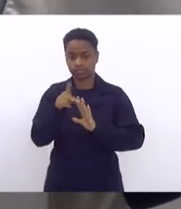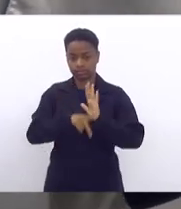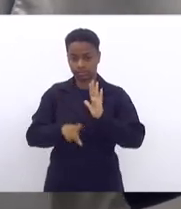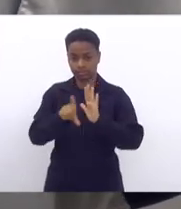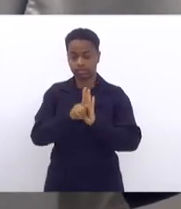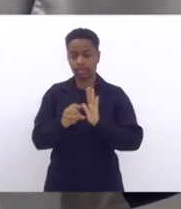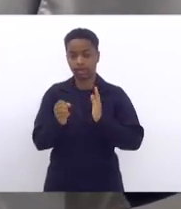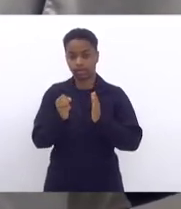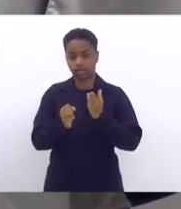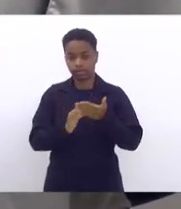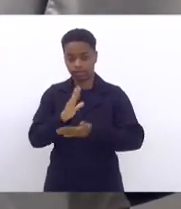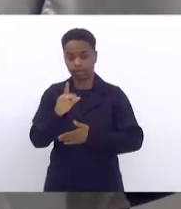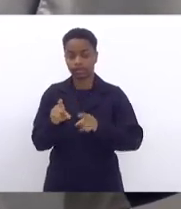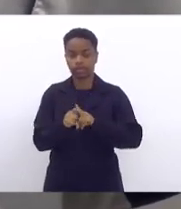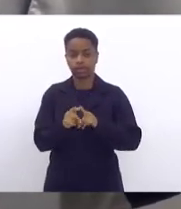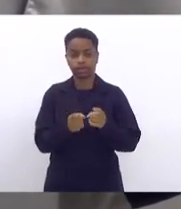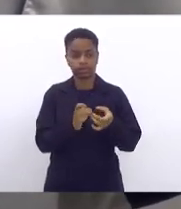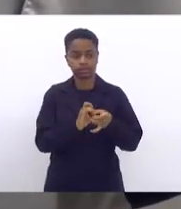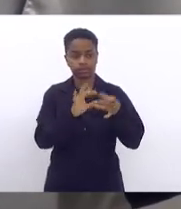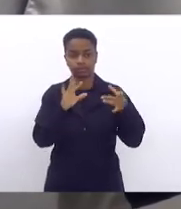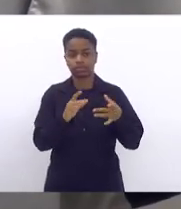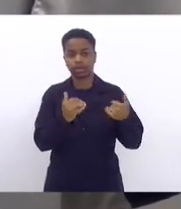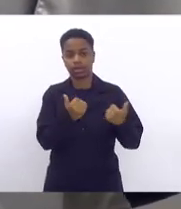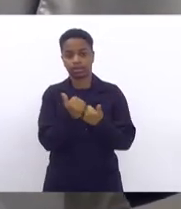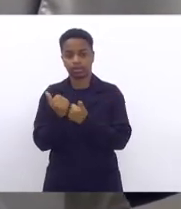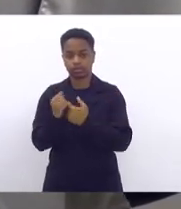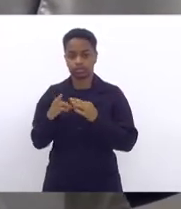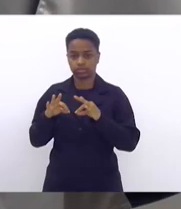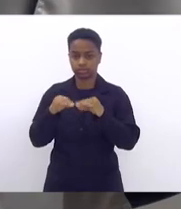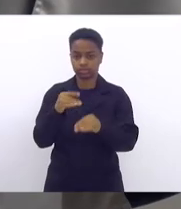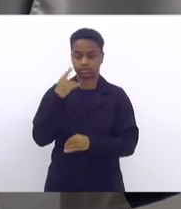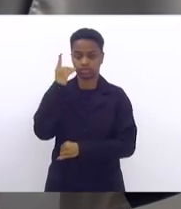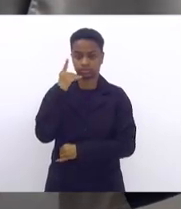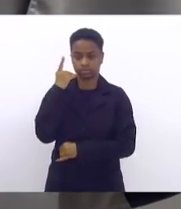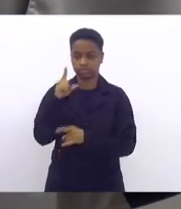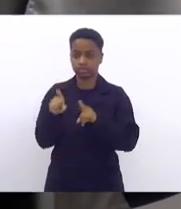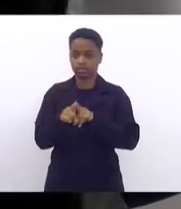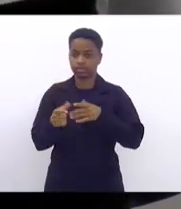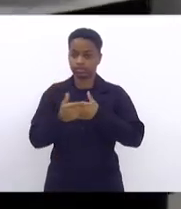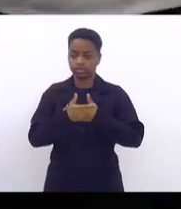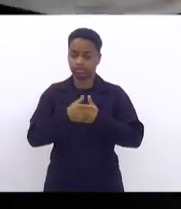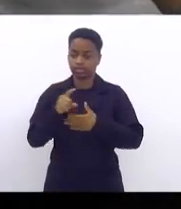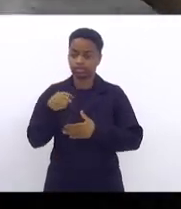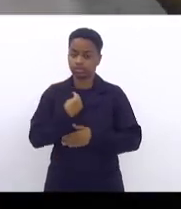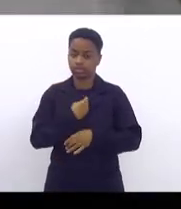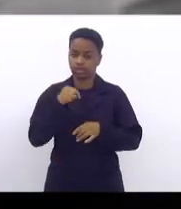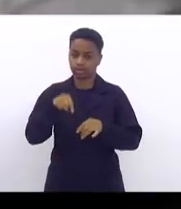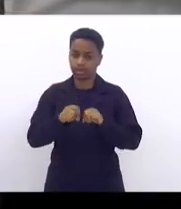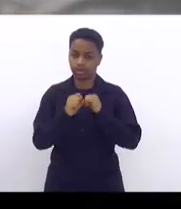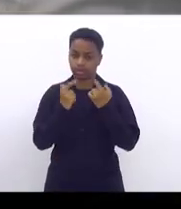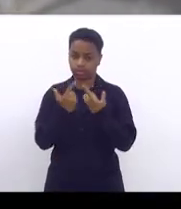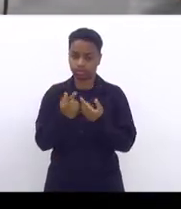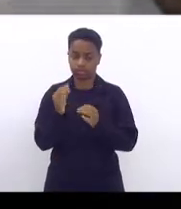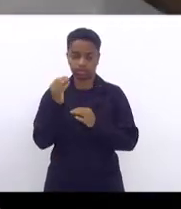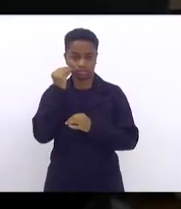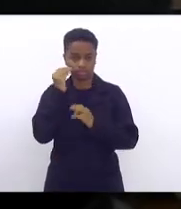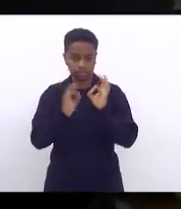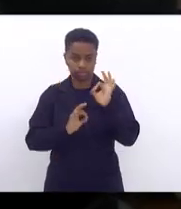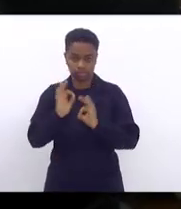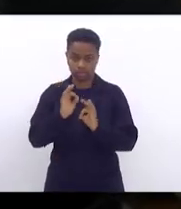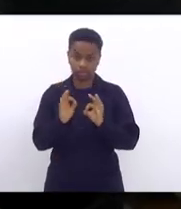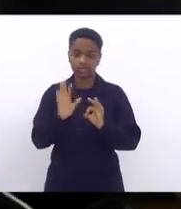isso, dar autoria para todos os deputados e ser um papel da Assembleia Legislativa para botar ordem nesse negócio. Curiosidade